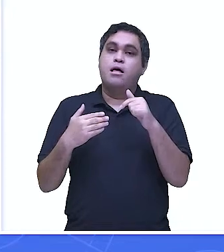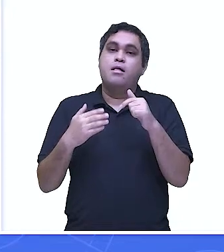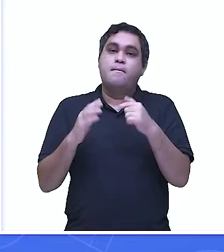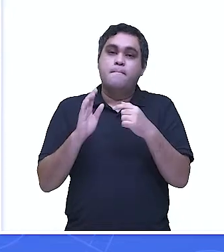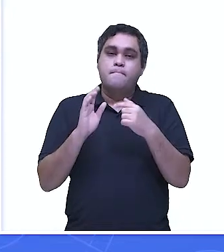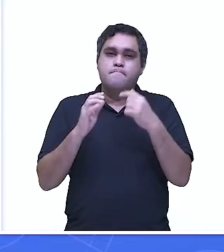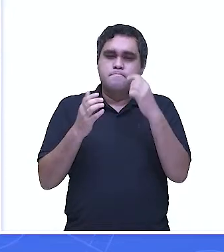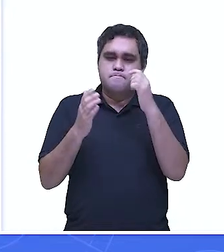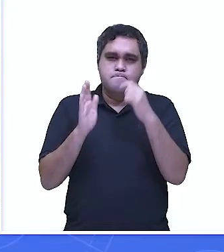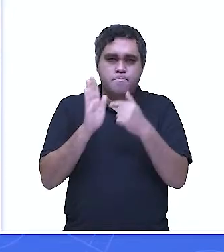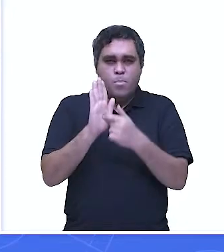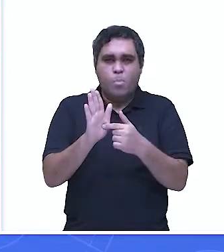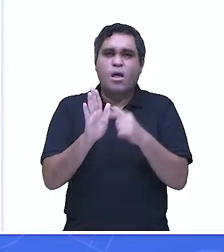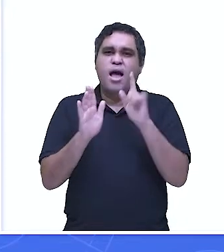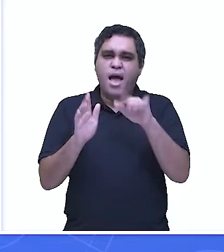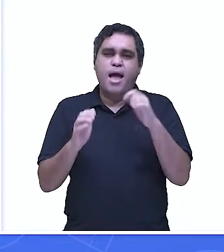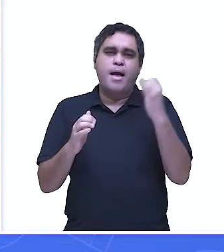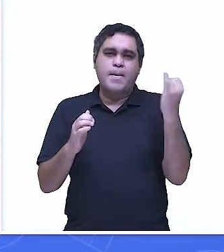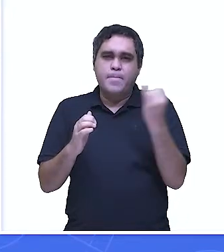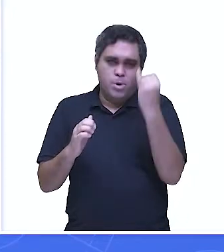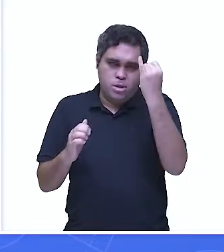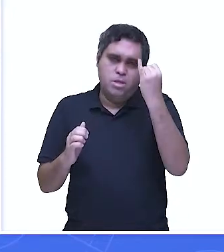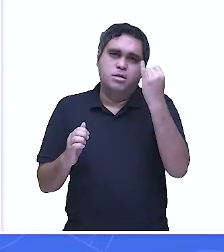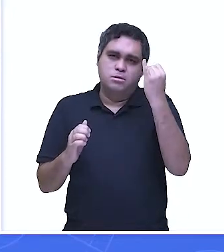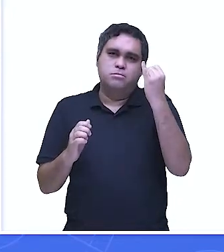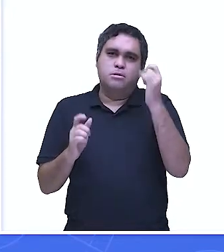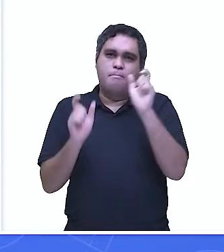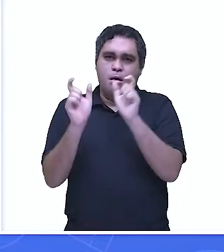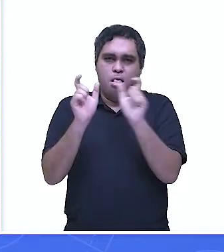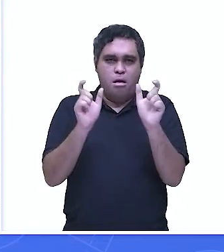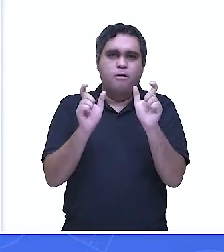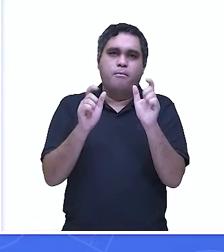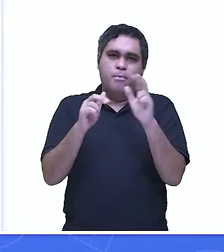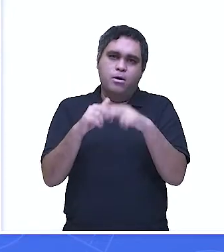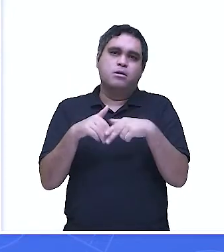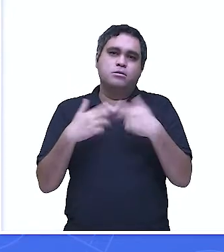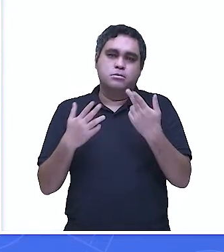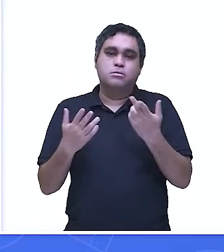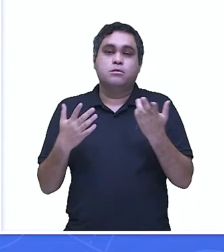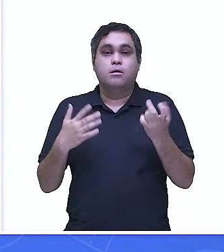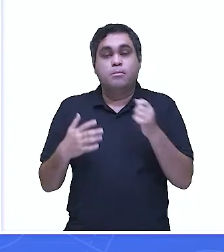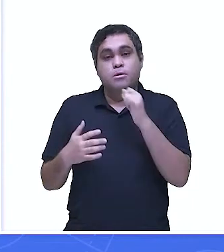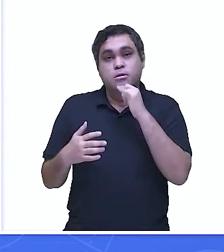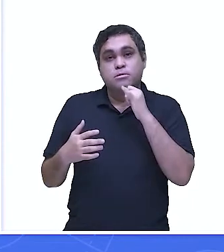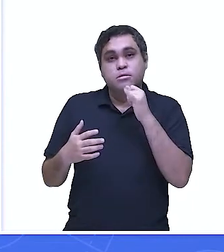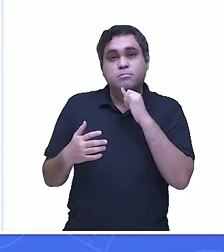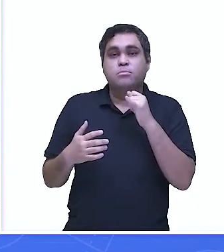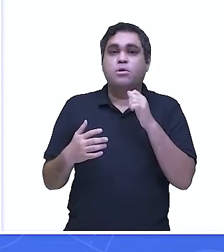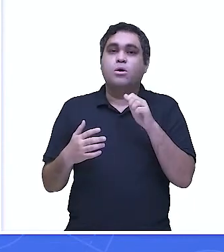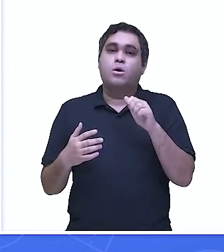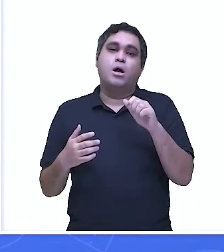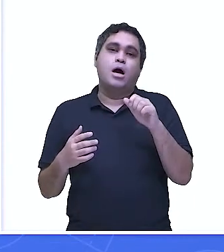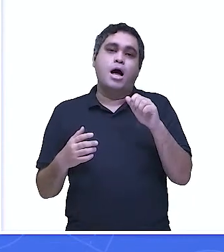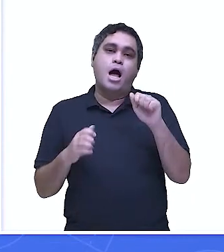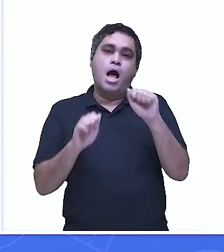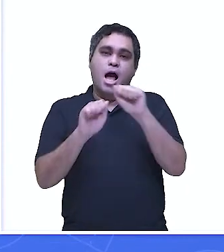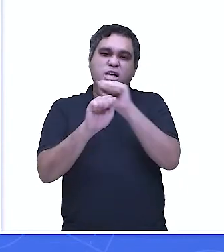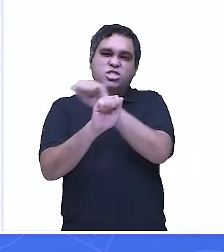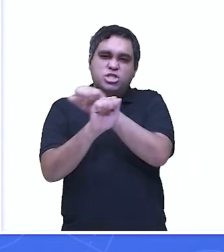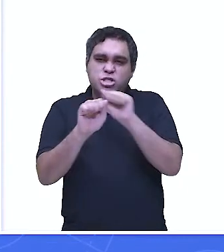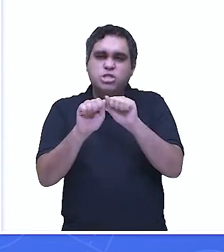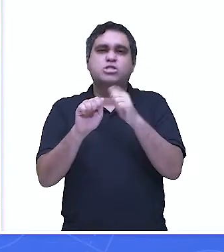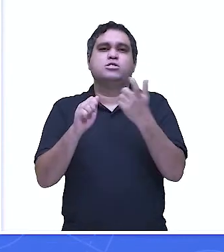ali no texto. Ah, mas pode ser qualquer palavra. Então, artigo A, um pronome,